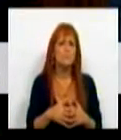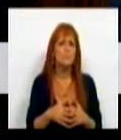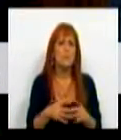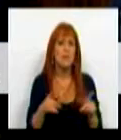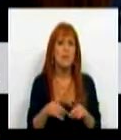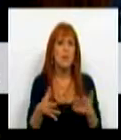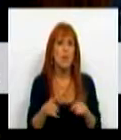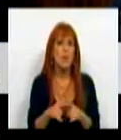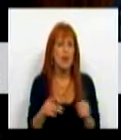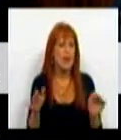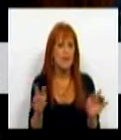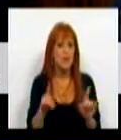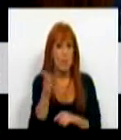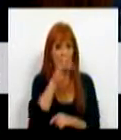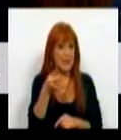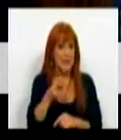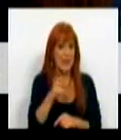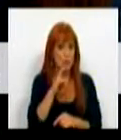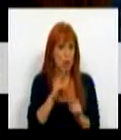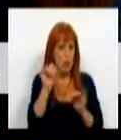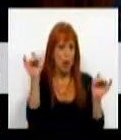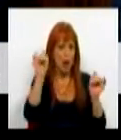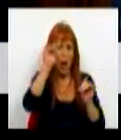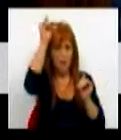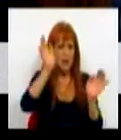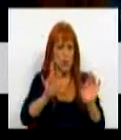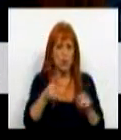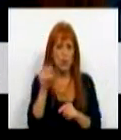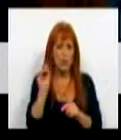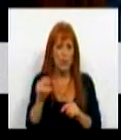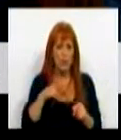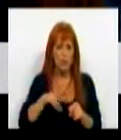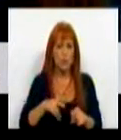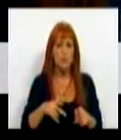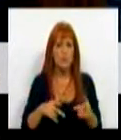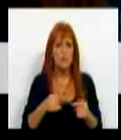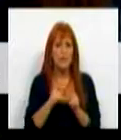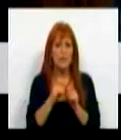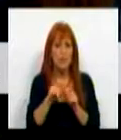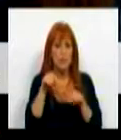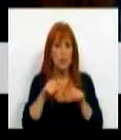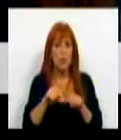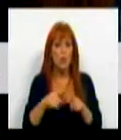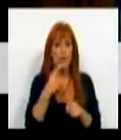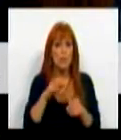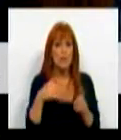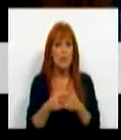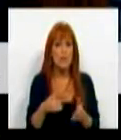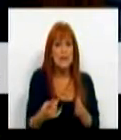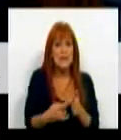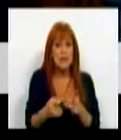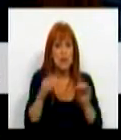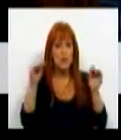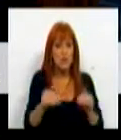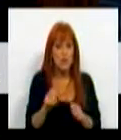para de certa forma desincentivar a prática de taxas de juros elevadas, o Banco de Portugal definiu aquilo a que se chama uma necessidade